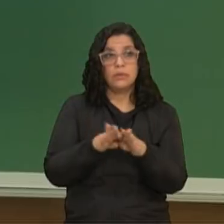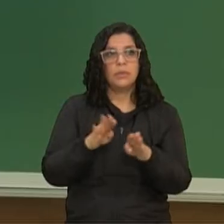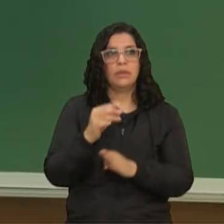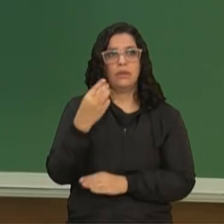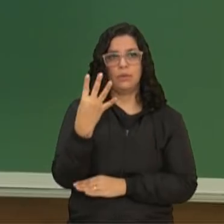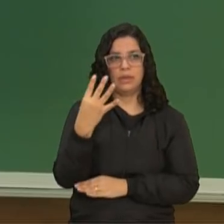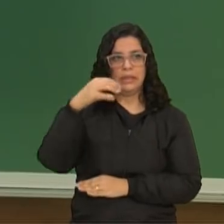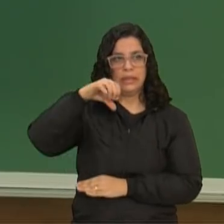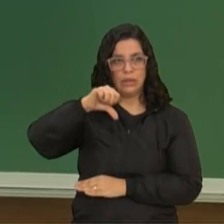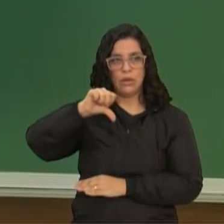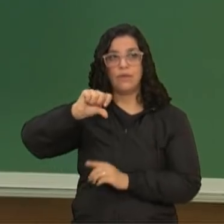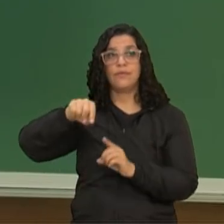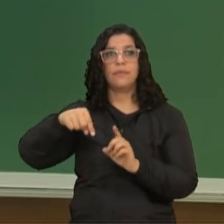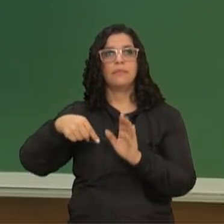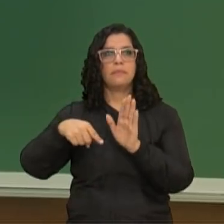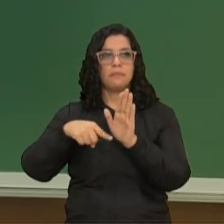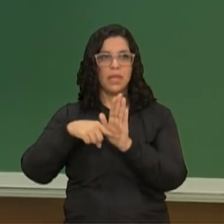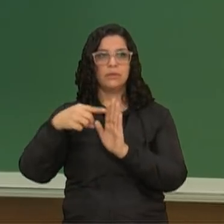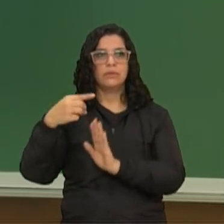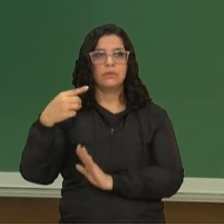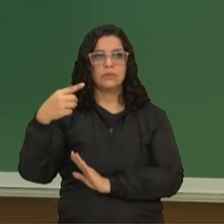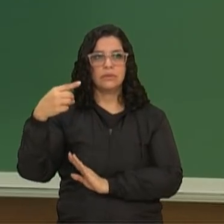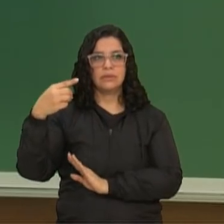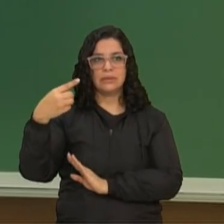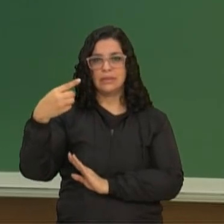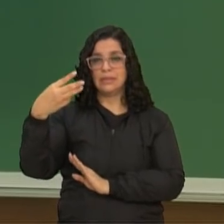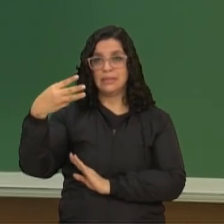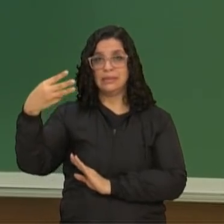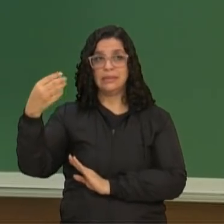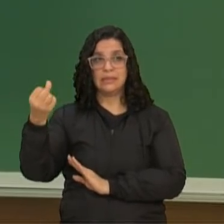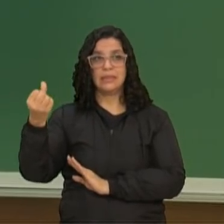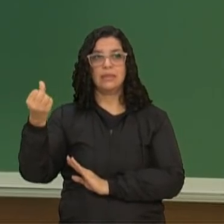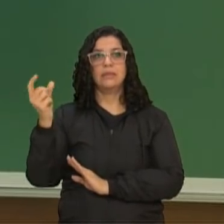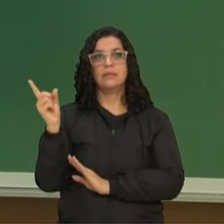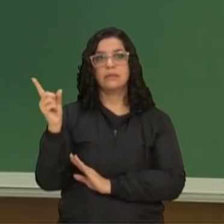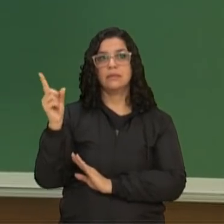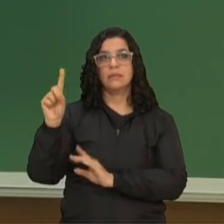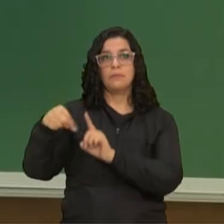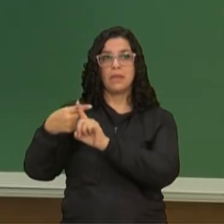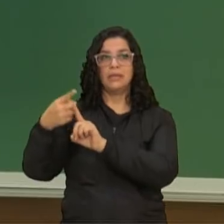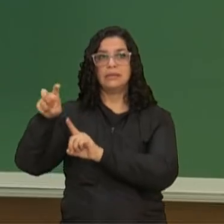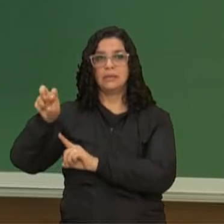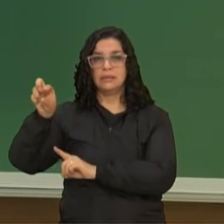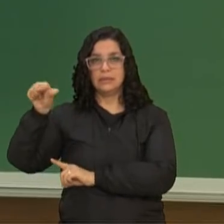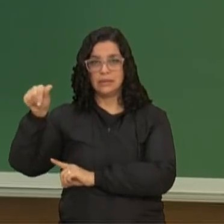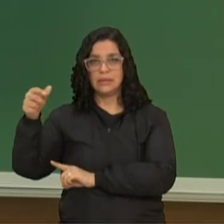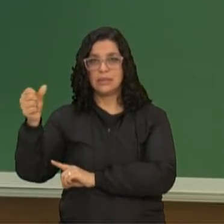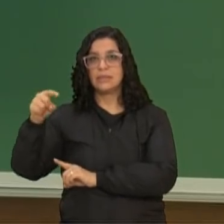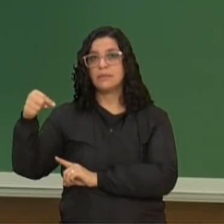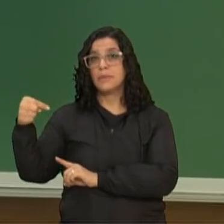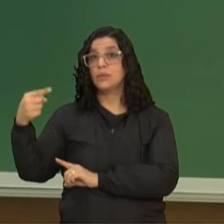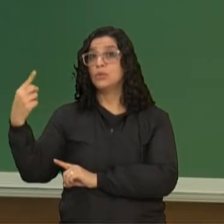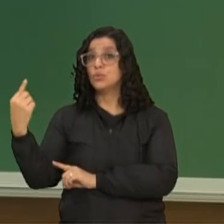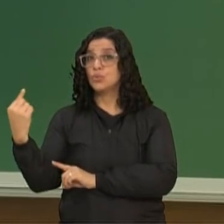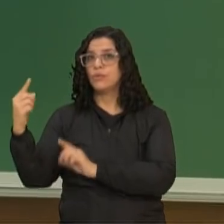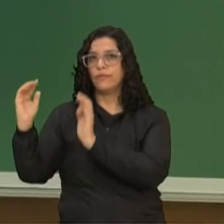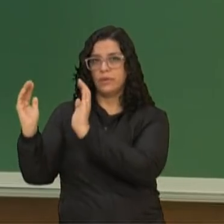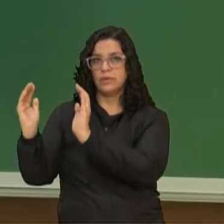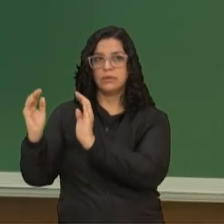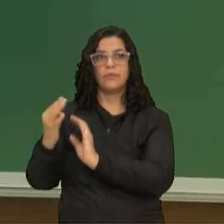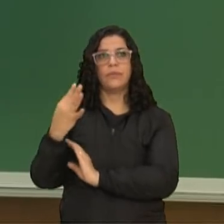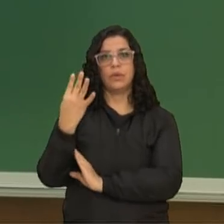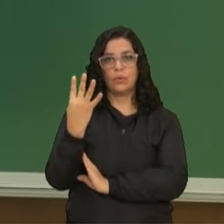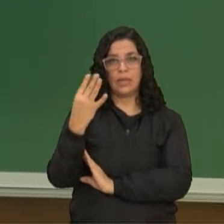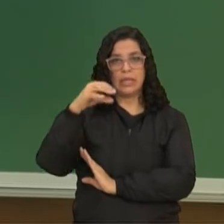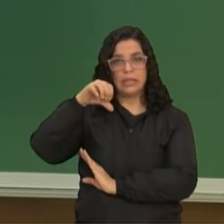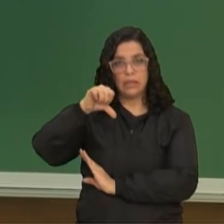mais 336, 576 vezes menos 1. Ou seja, ficamos